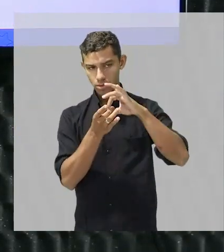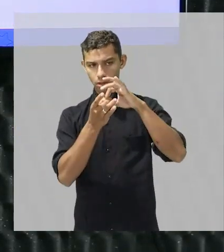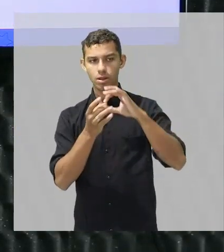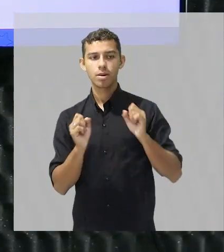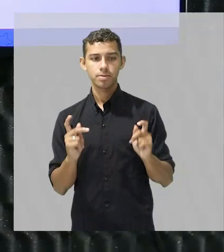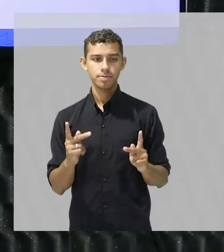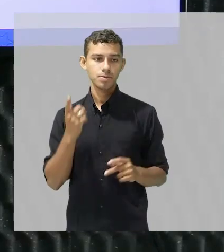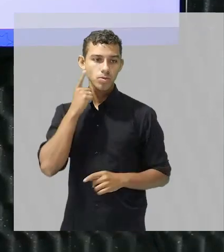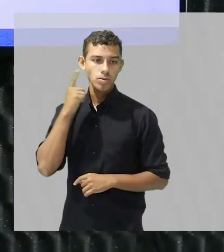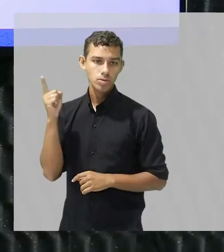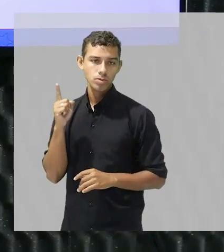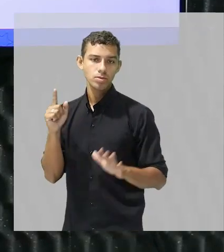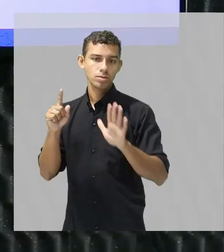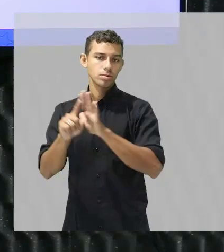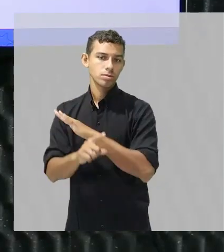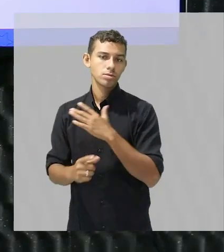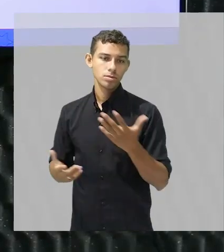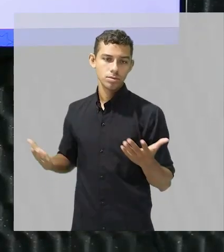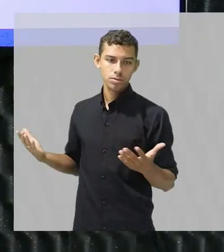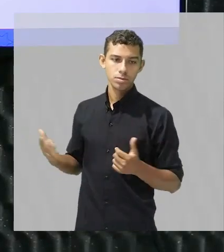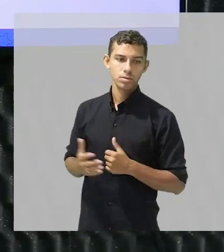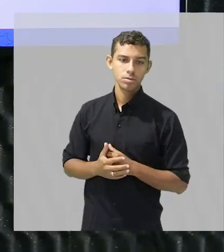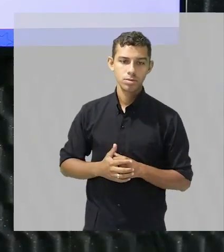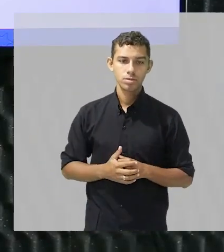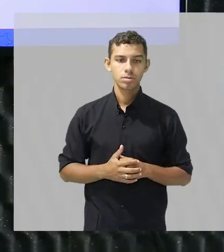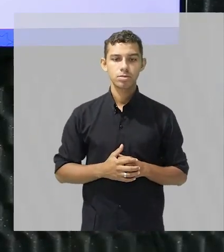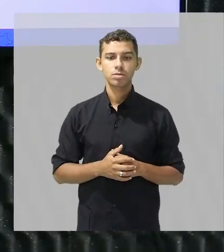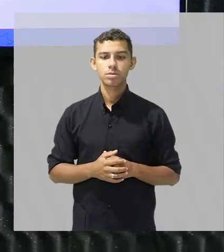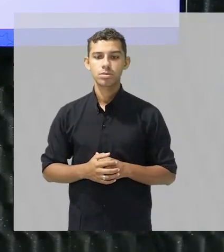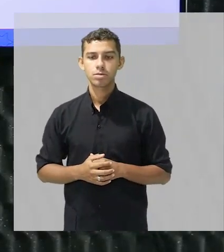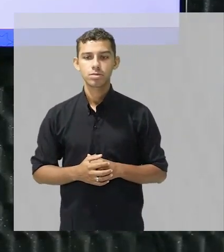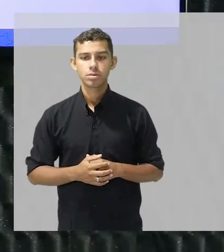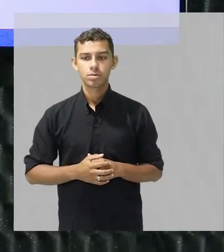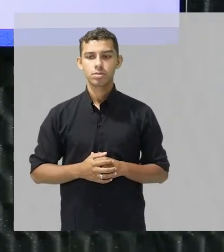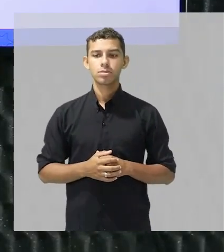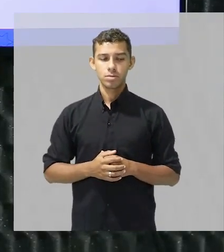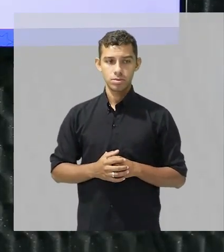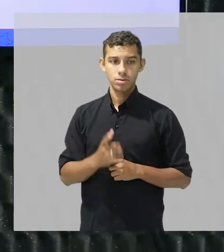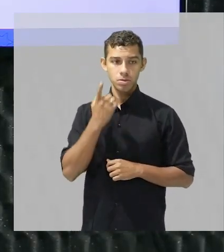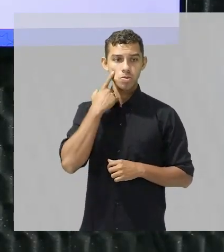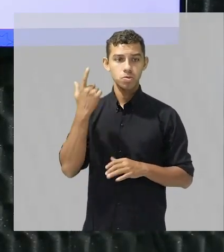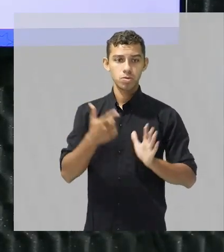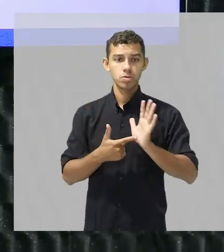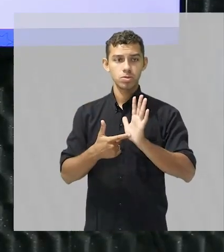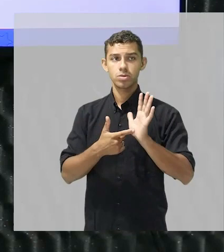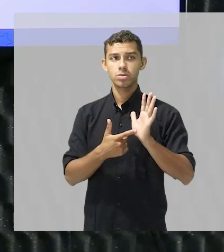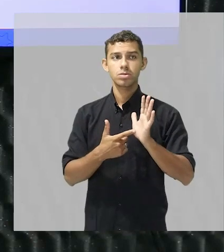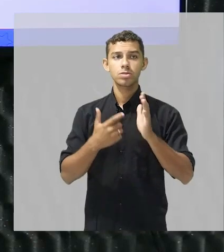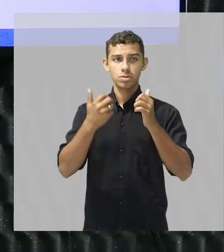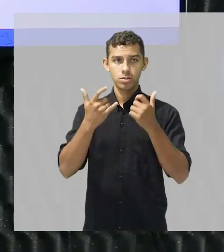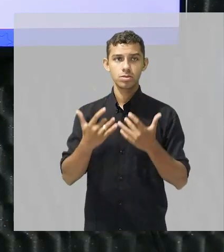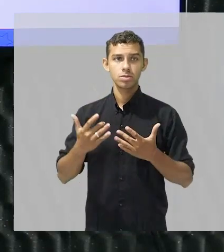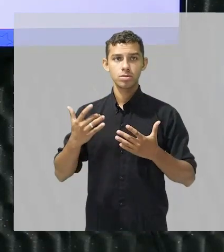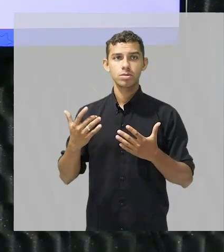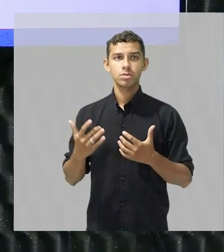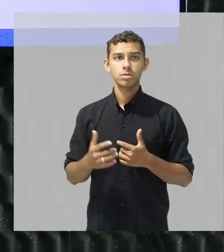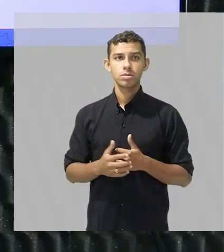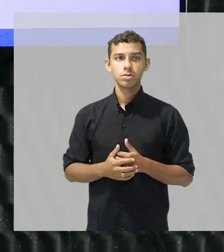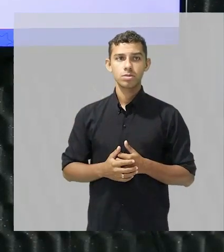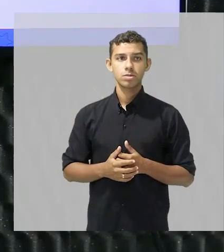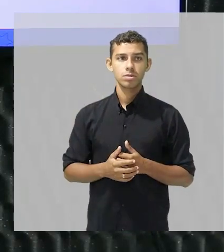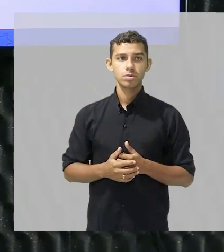tá? Vamos aqui para mais uma questão, essa aqui é do Enem. Um estudo demonstrou que a gente